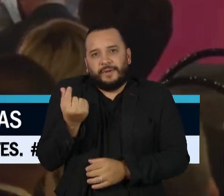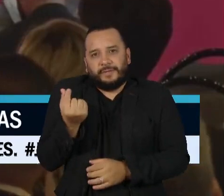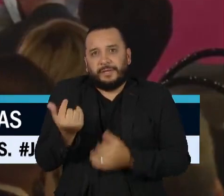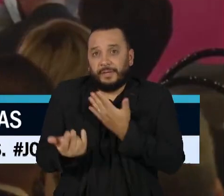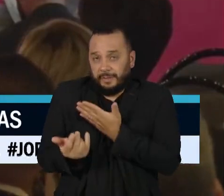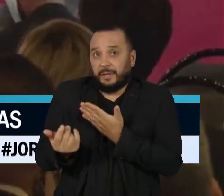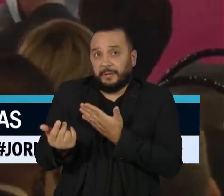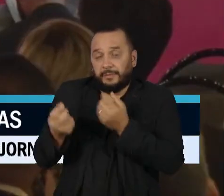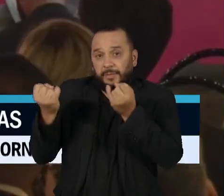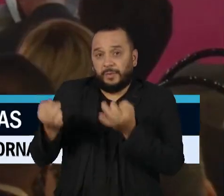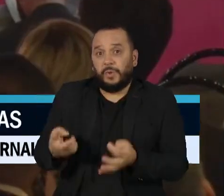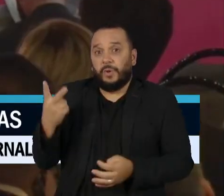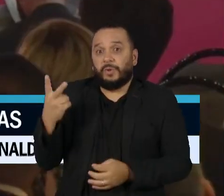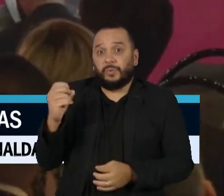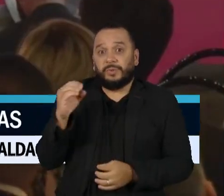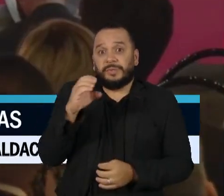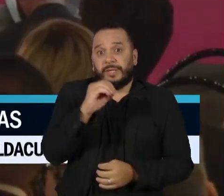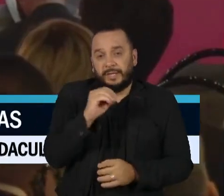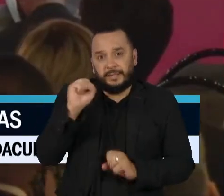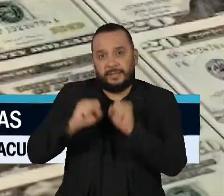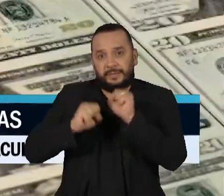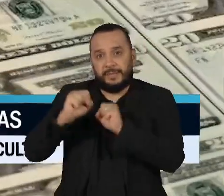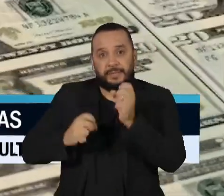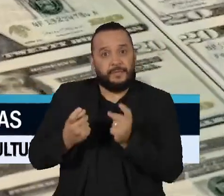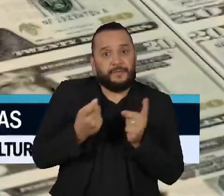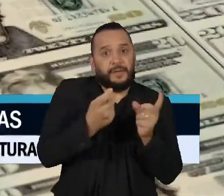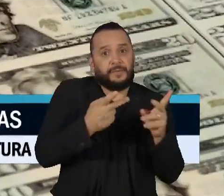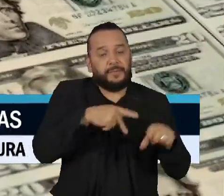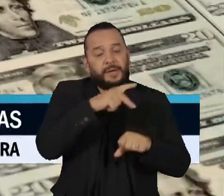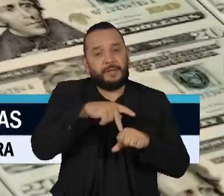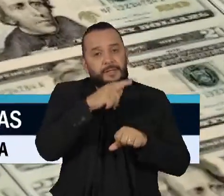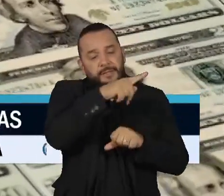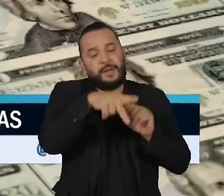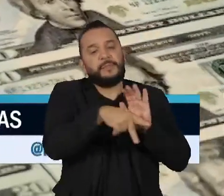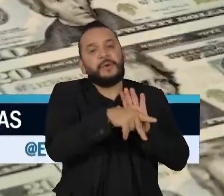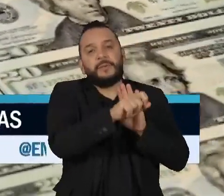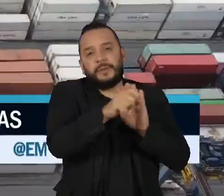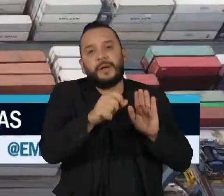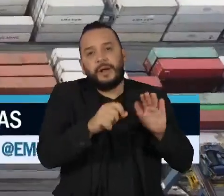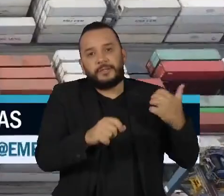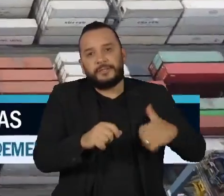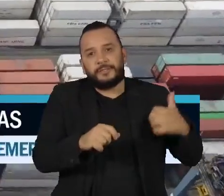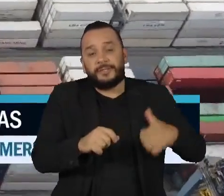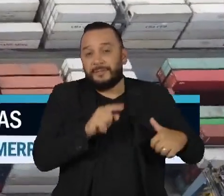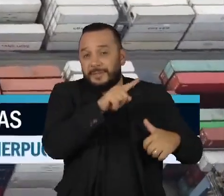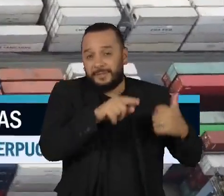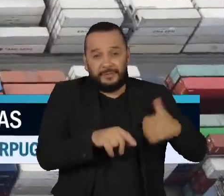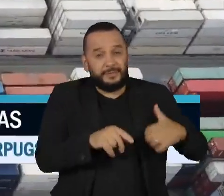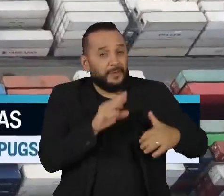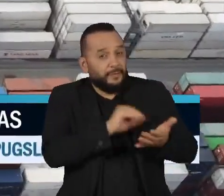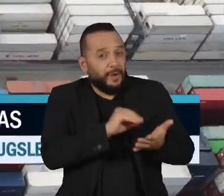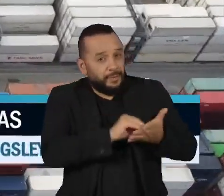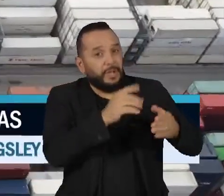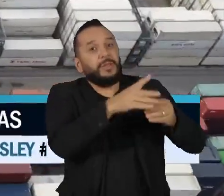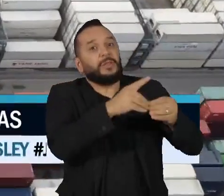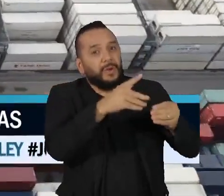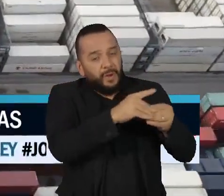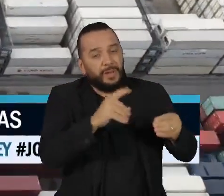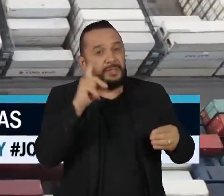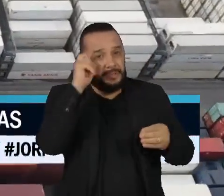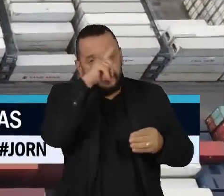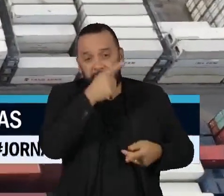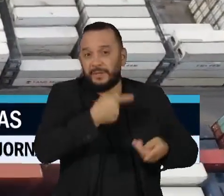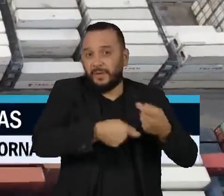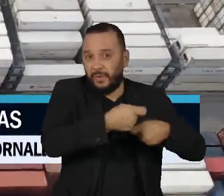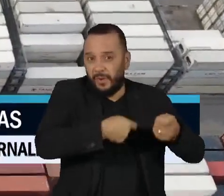empresas exportam para a Argentina mas a falta de Dólares no país vizinho os negócios e dificultou a